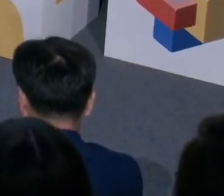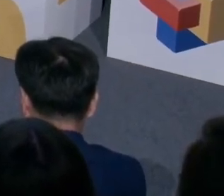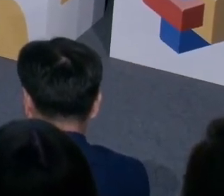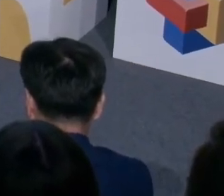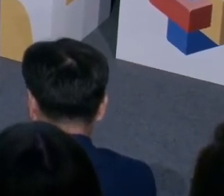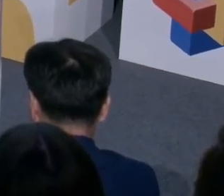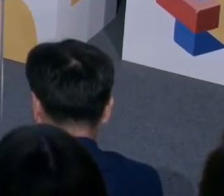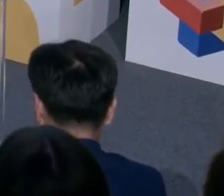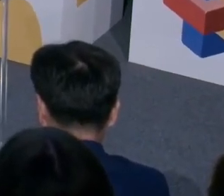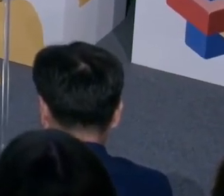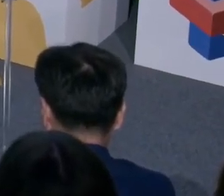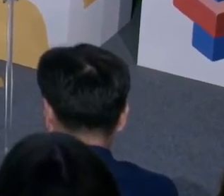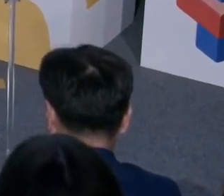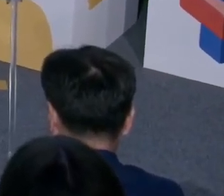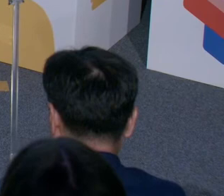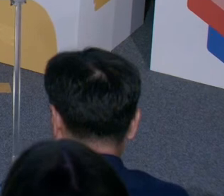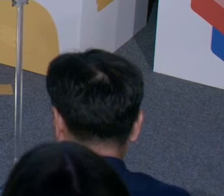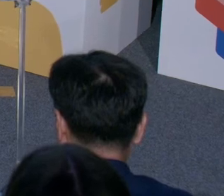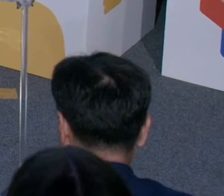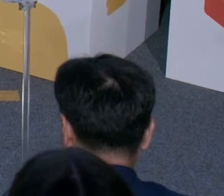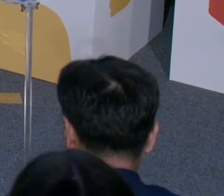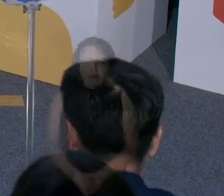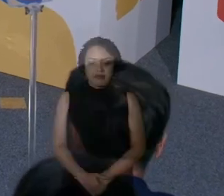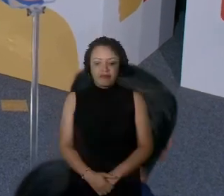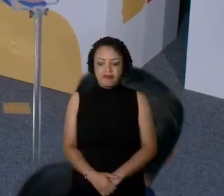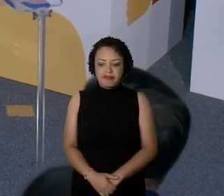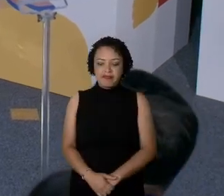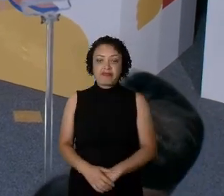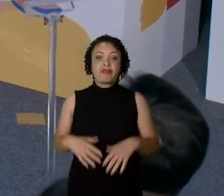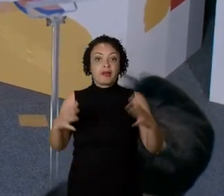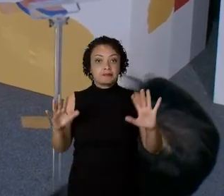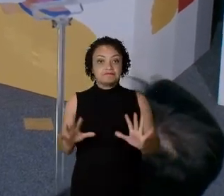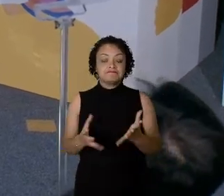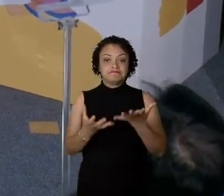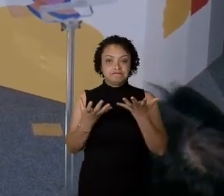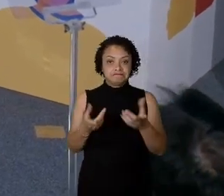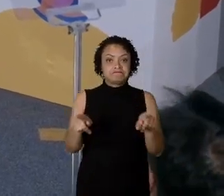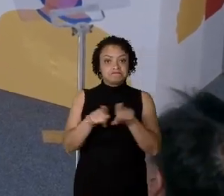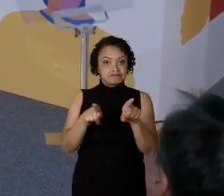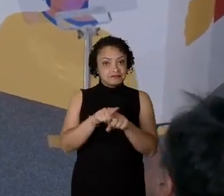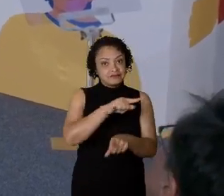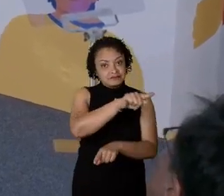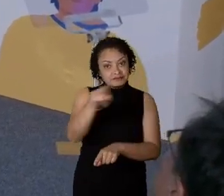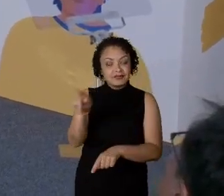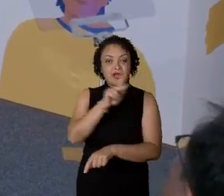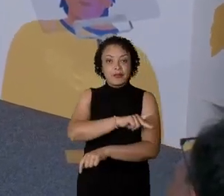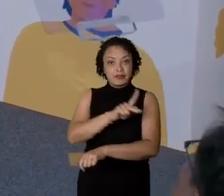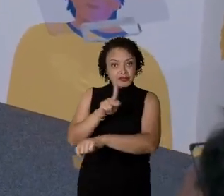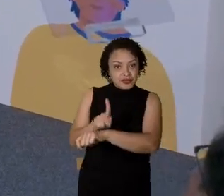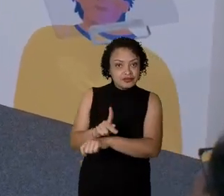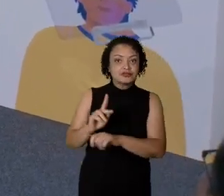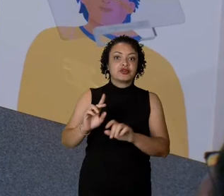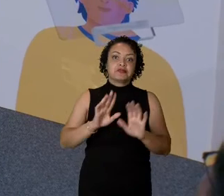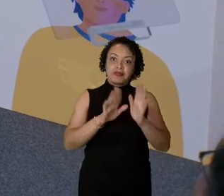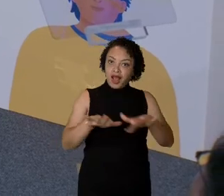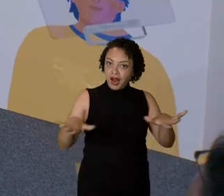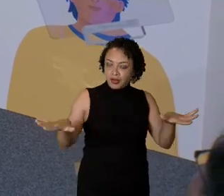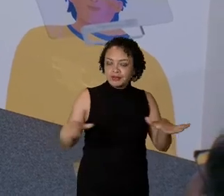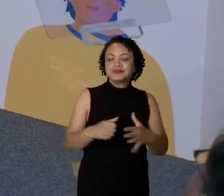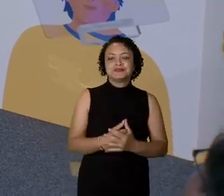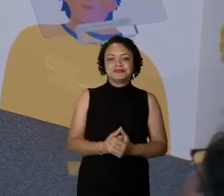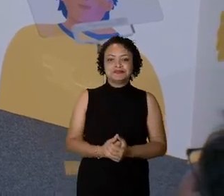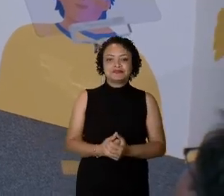empenho das nossas equipes técnicas, mas também de vocês, professores e estudantes, não foi mesmo?